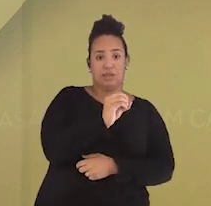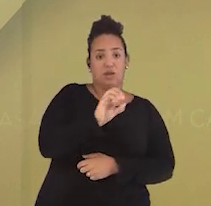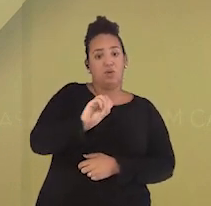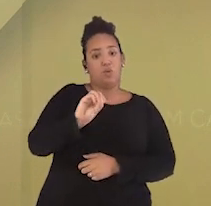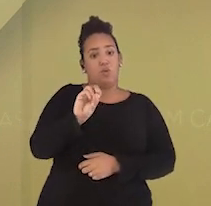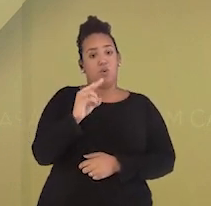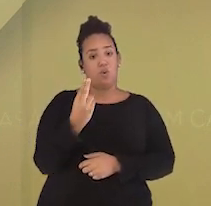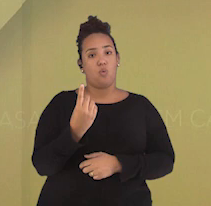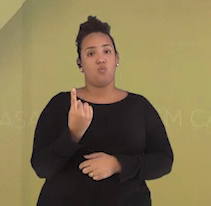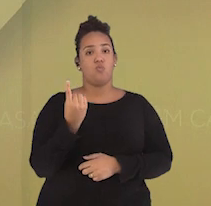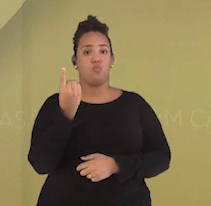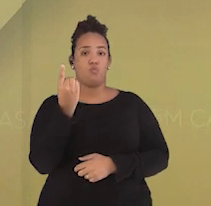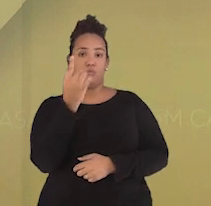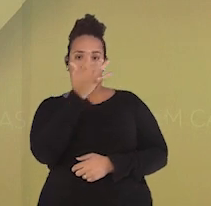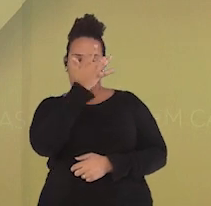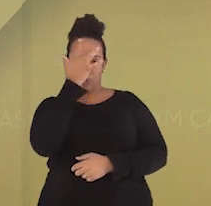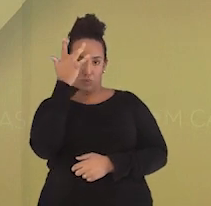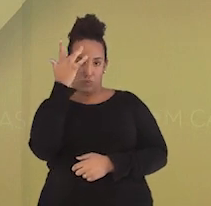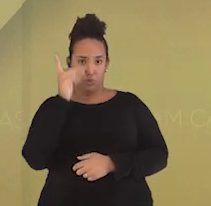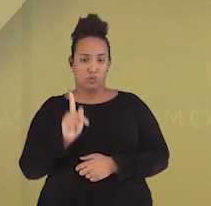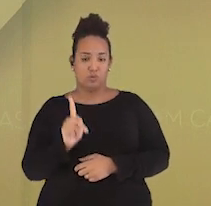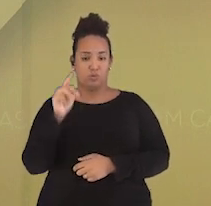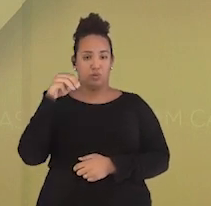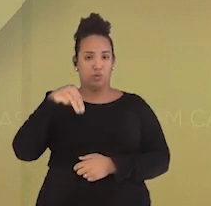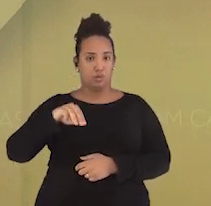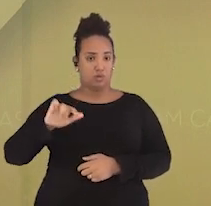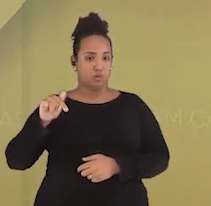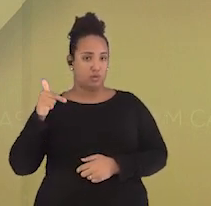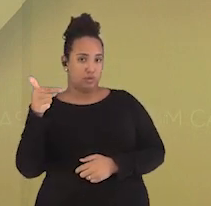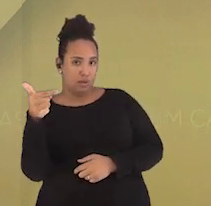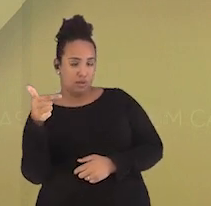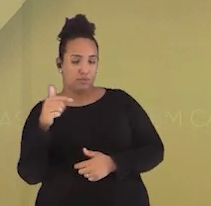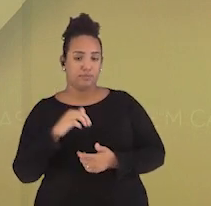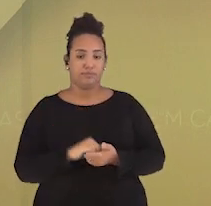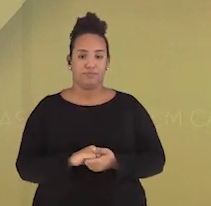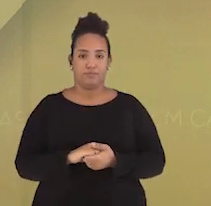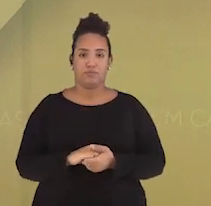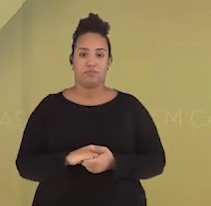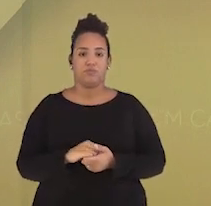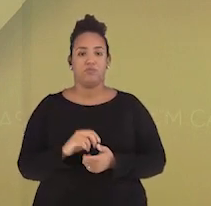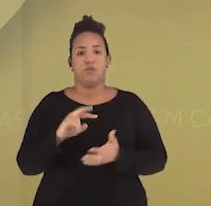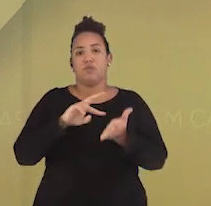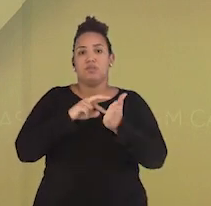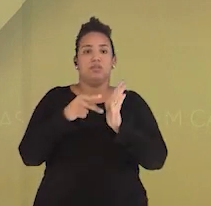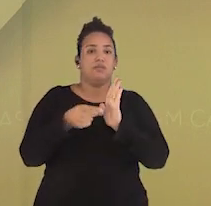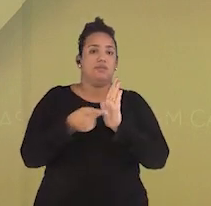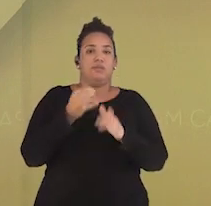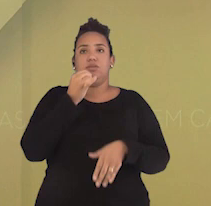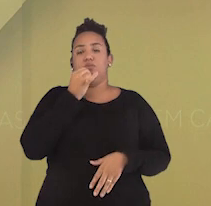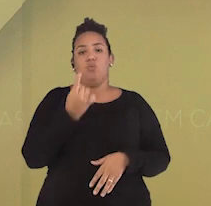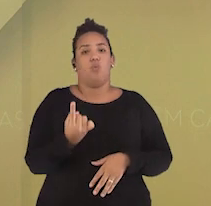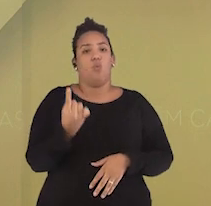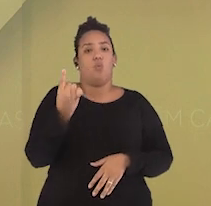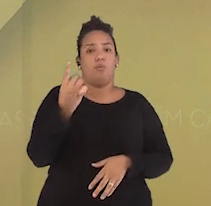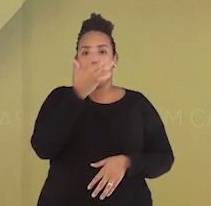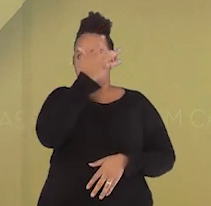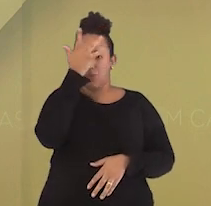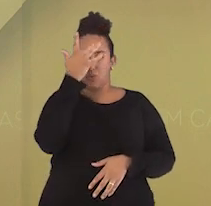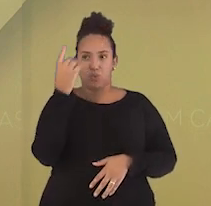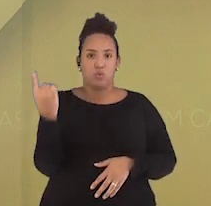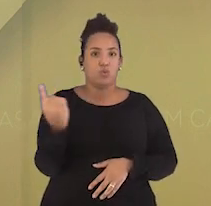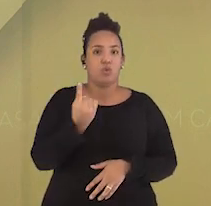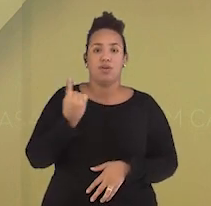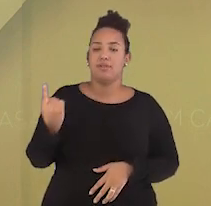por quilômetro quadrado. Não significa que tem exatamente uma pessoa solitária e